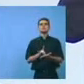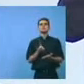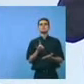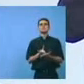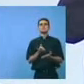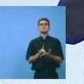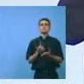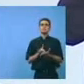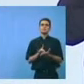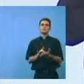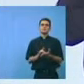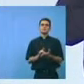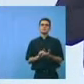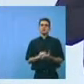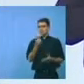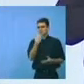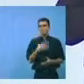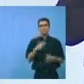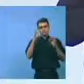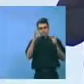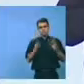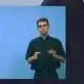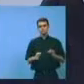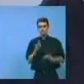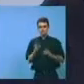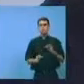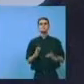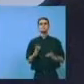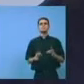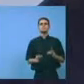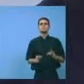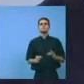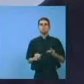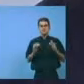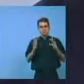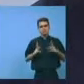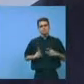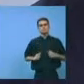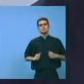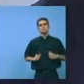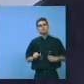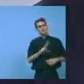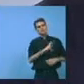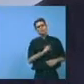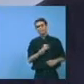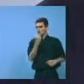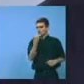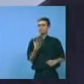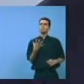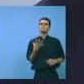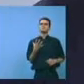nobre, é justo, é puro, é amável, tem boa